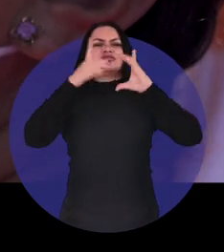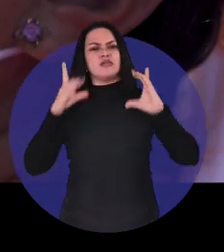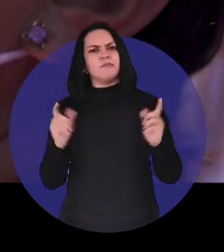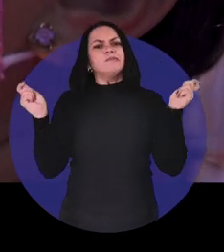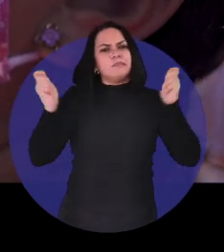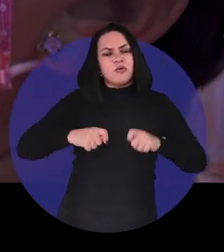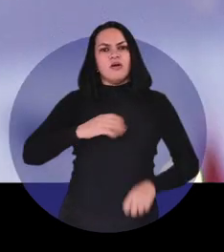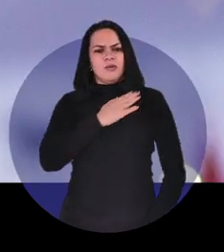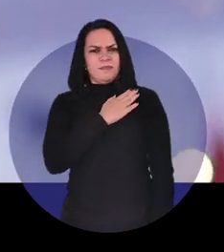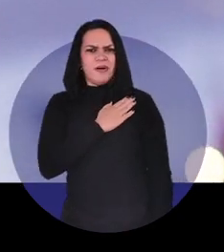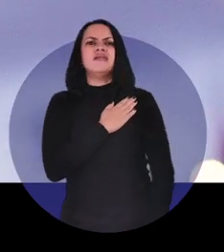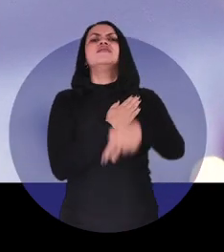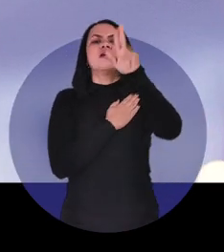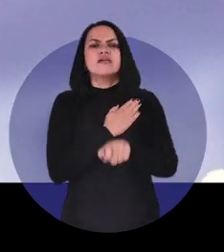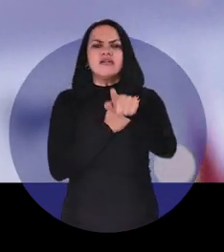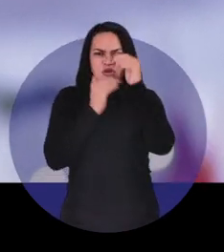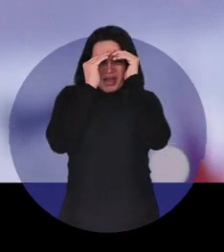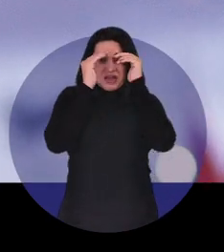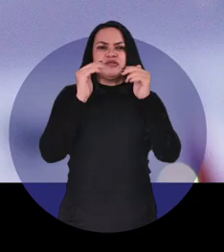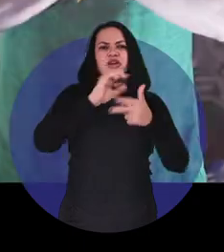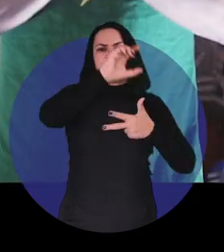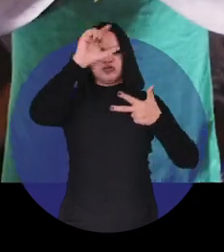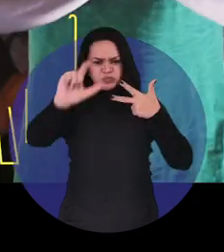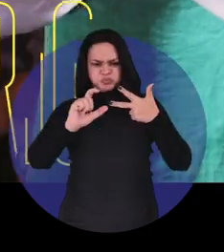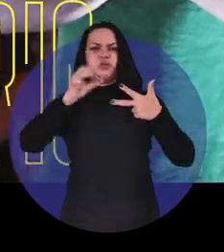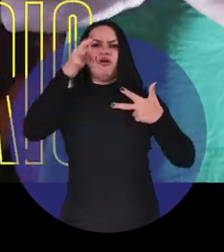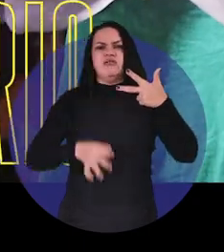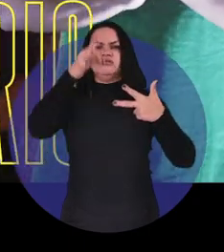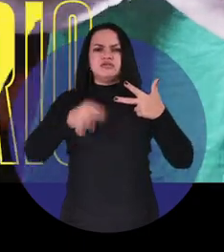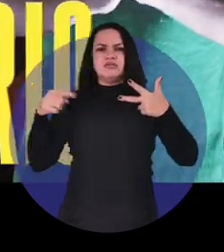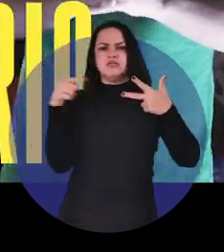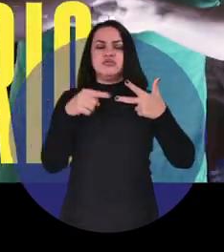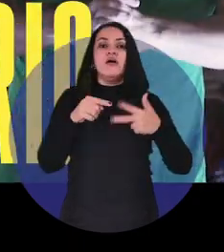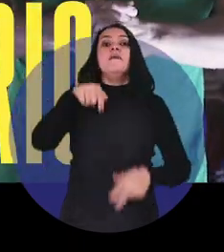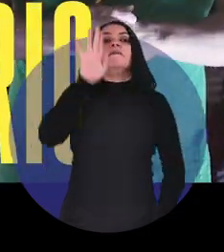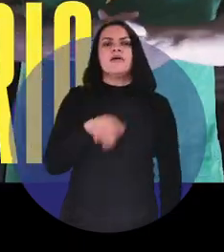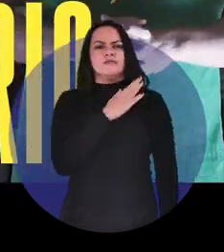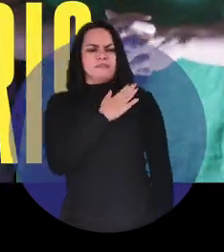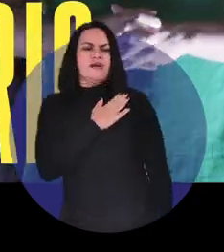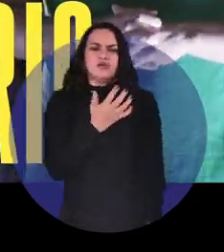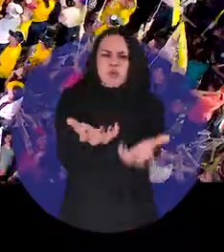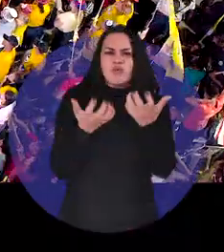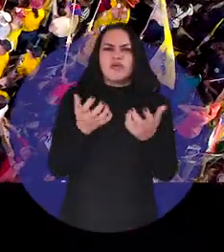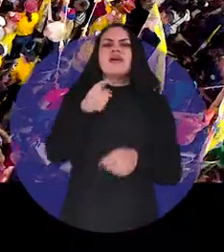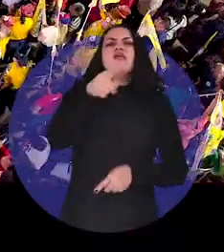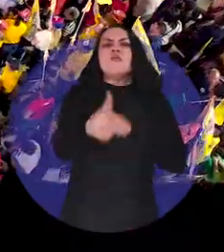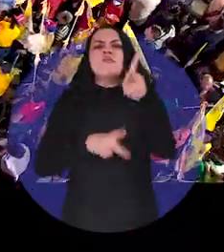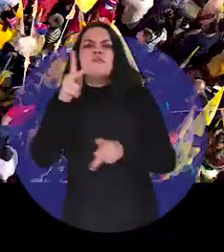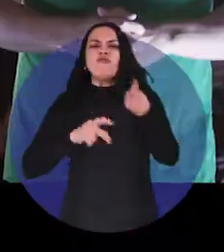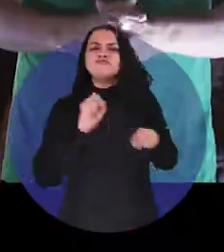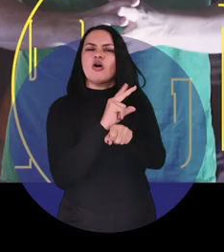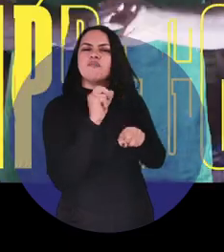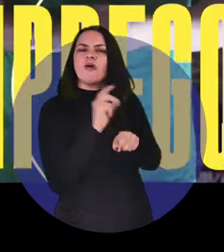da democracia. Patriota é quem respeita o poder judiciário. Patriota é quem quer que